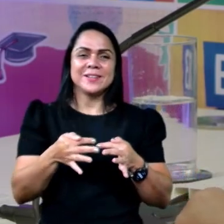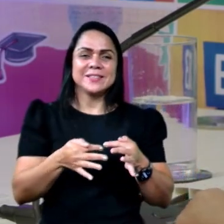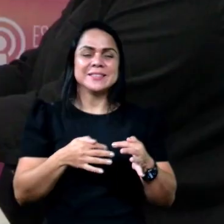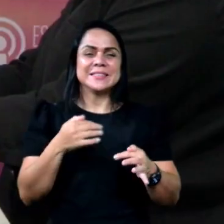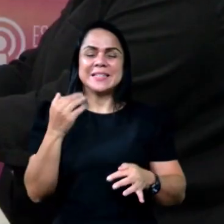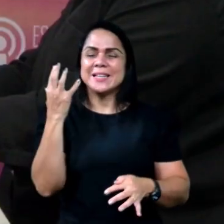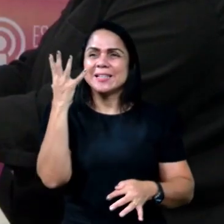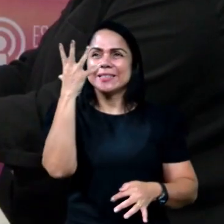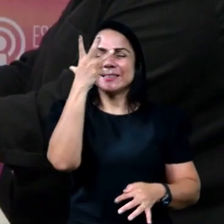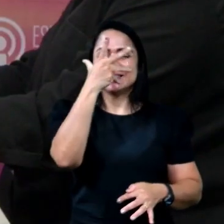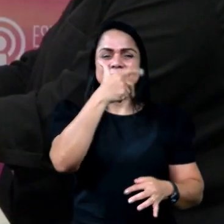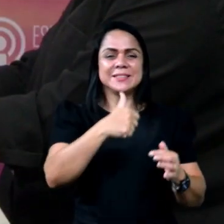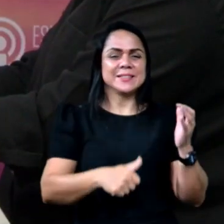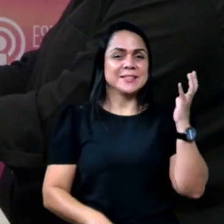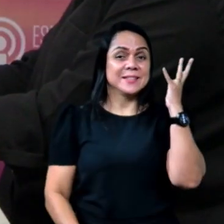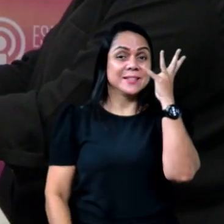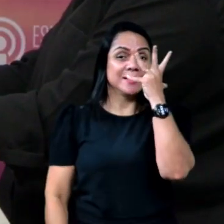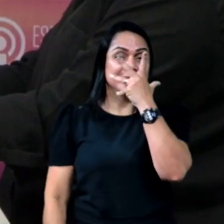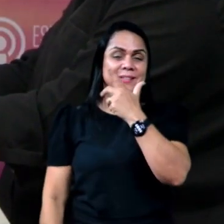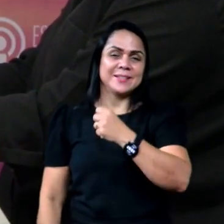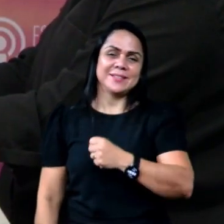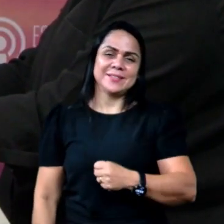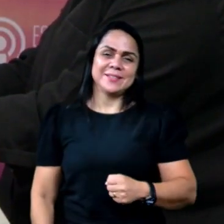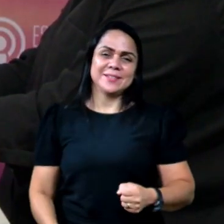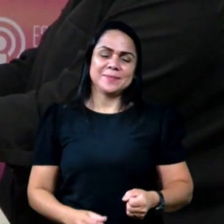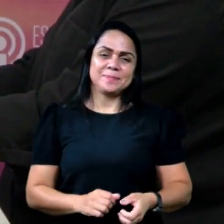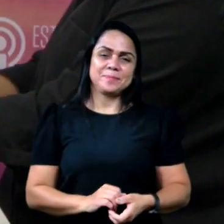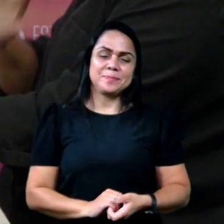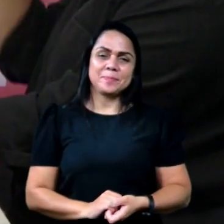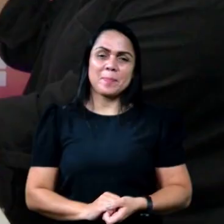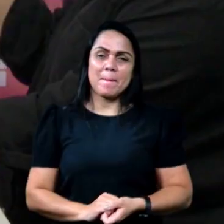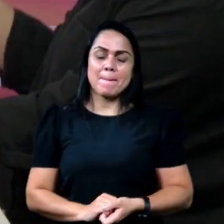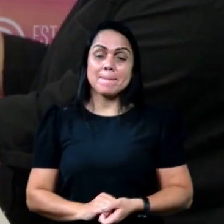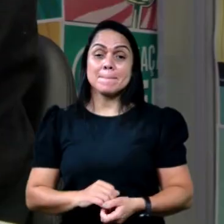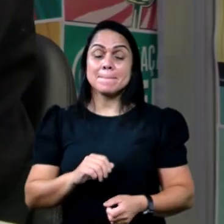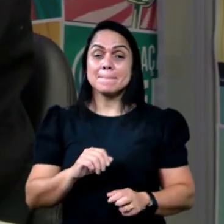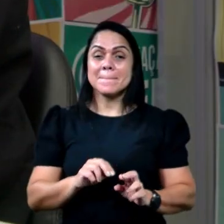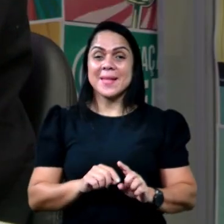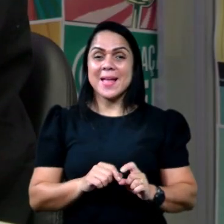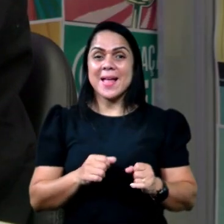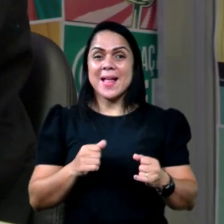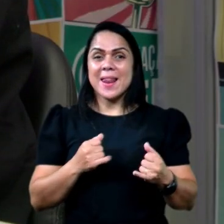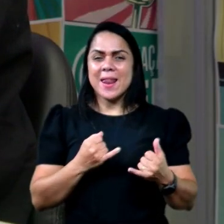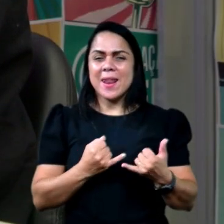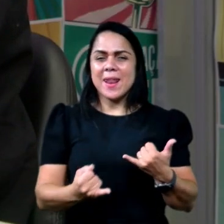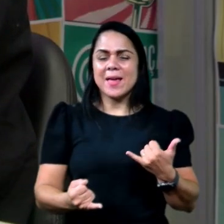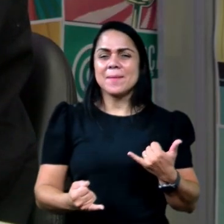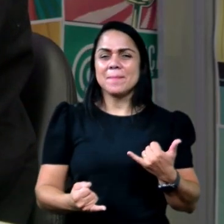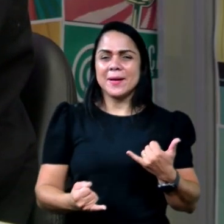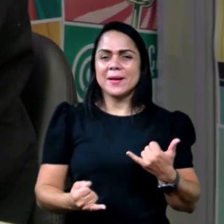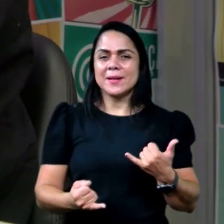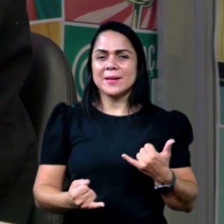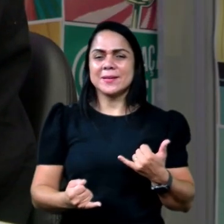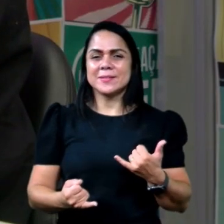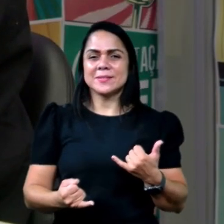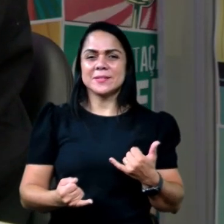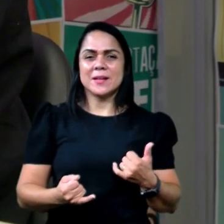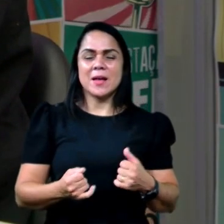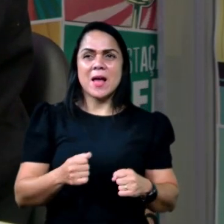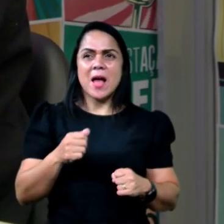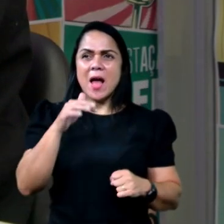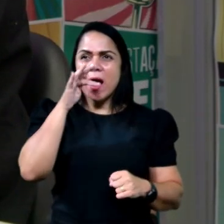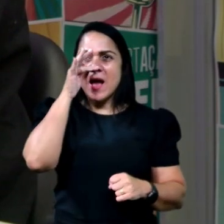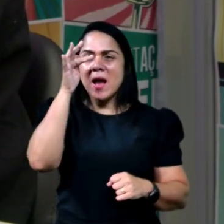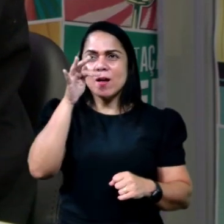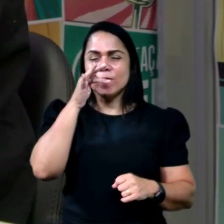Cris? Linda, linda, linda. Ela não parece, mas ela lembra o exótico da flor de maracujá, assim, de tão detalhada que a flor do piqui